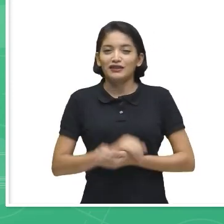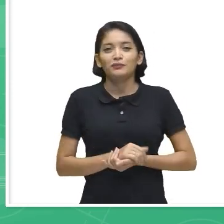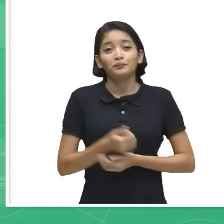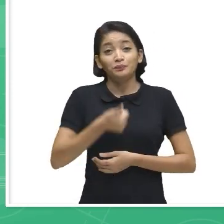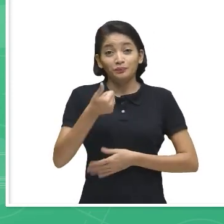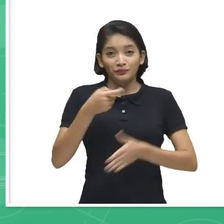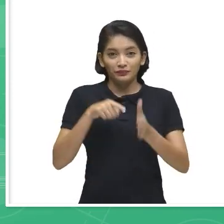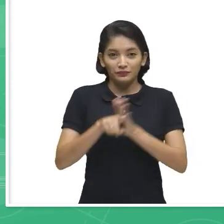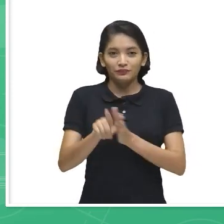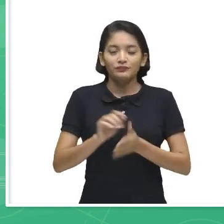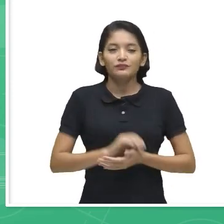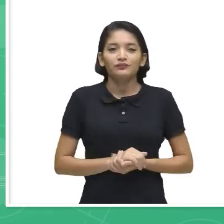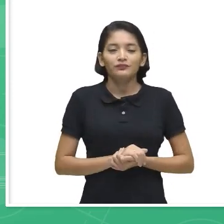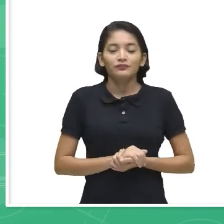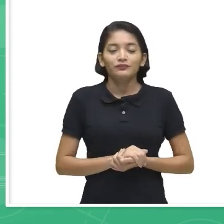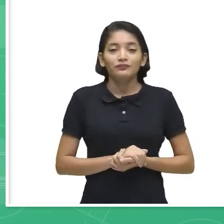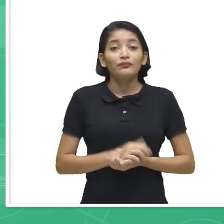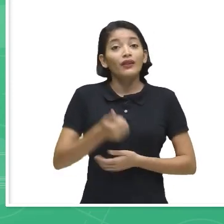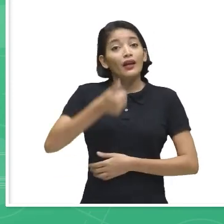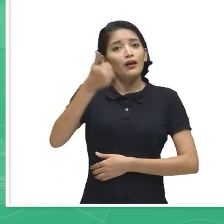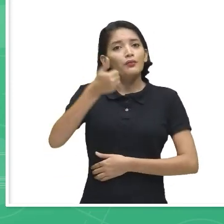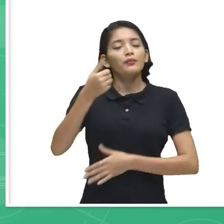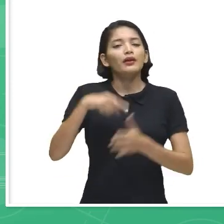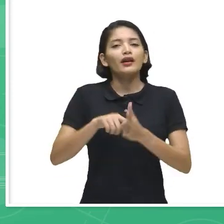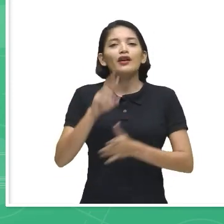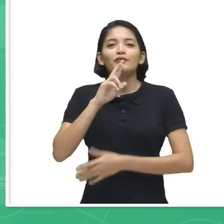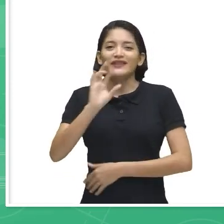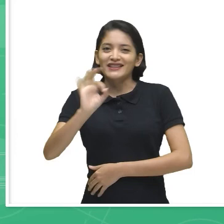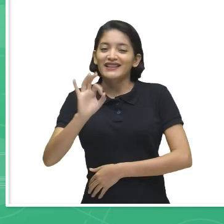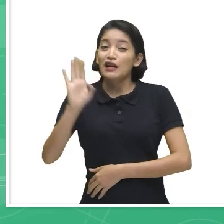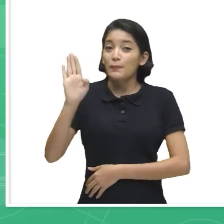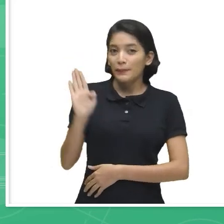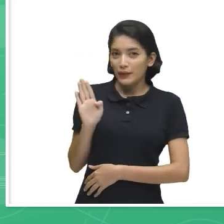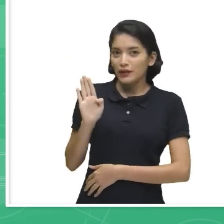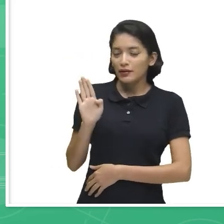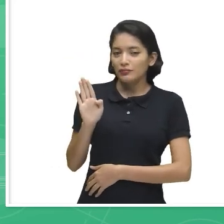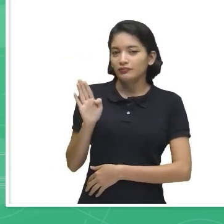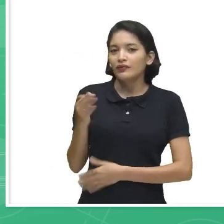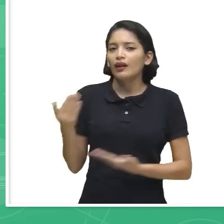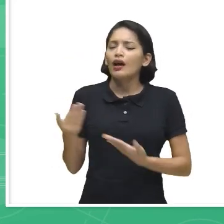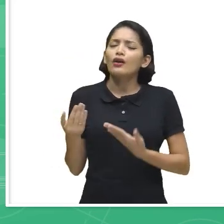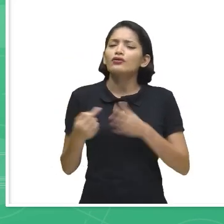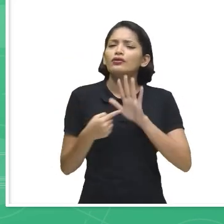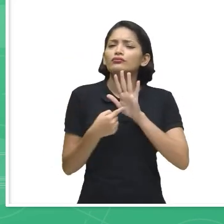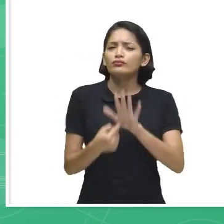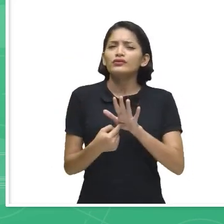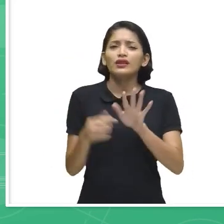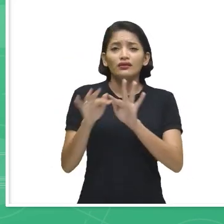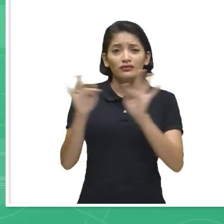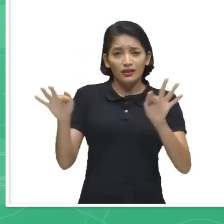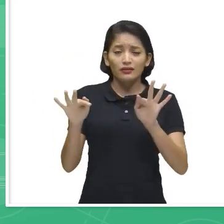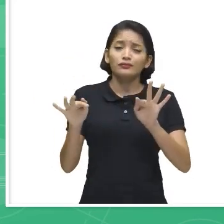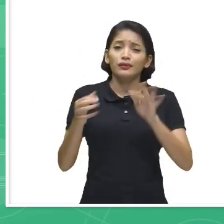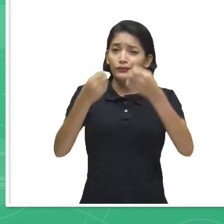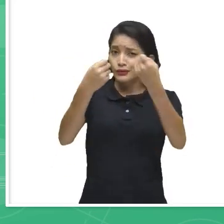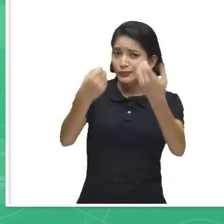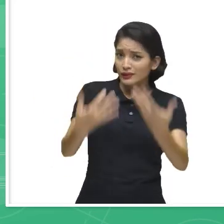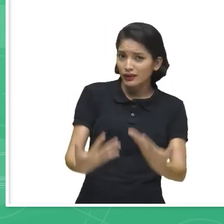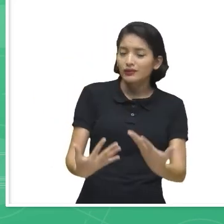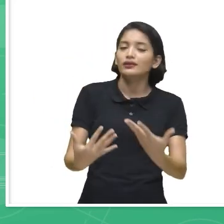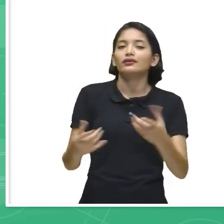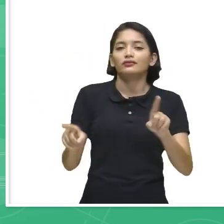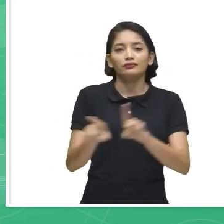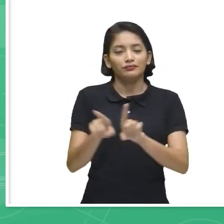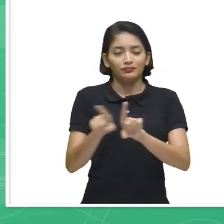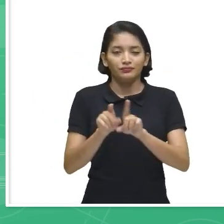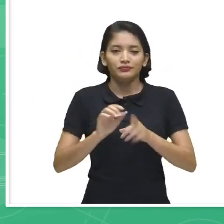questão. Olha só, na primeira questão nós marcamos a letra B. Eu já trouxe a frase bem embaixo aí no comentário, já completa para